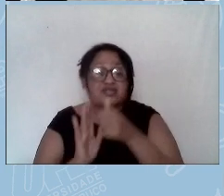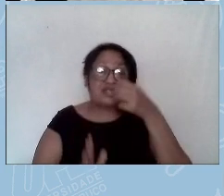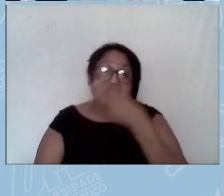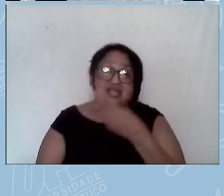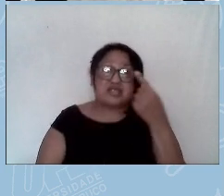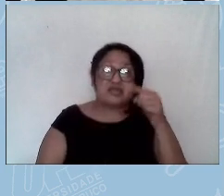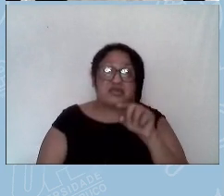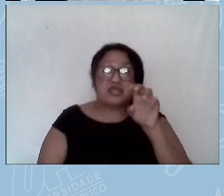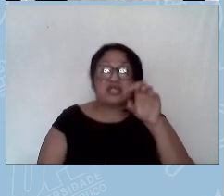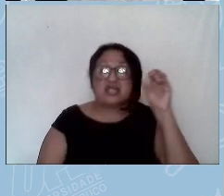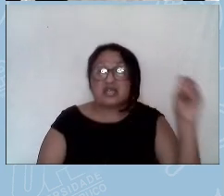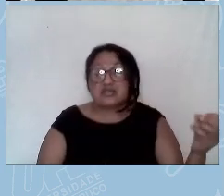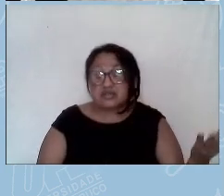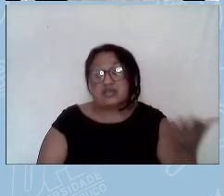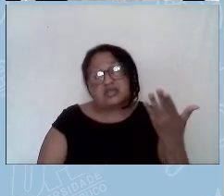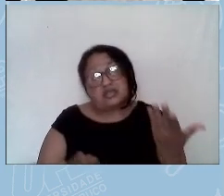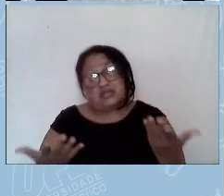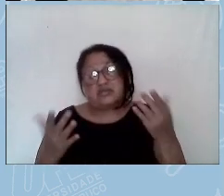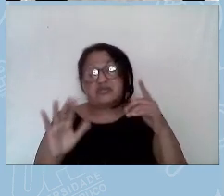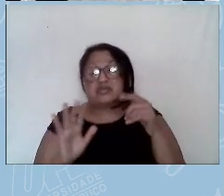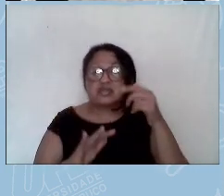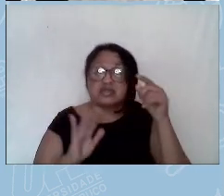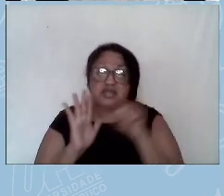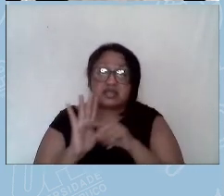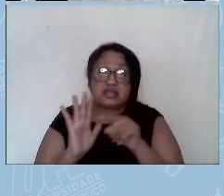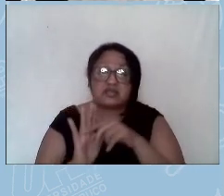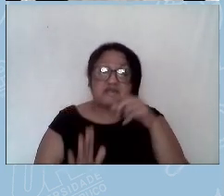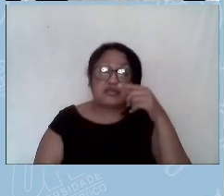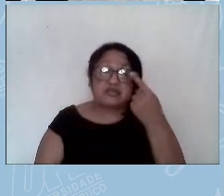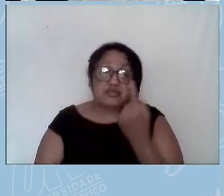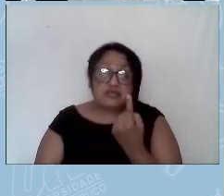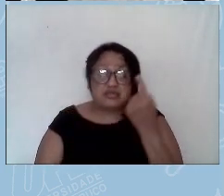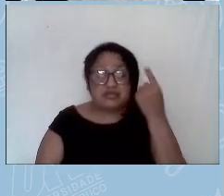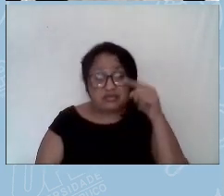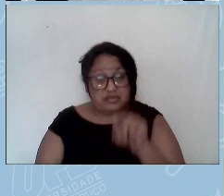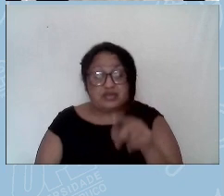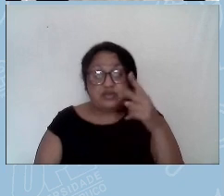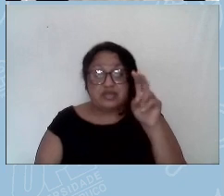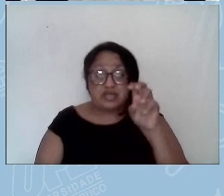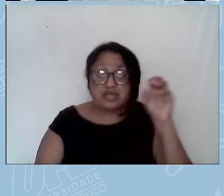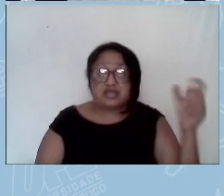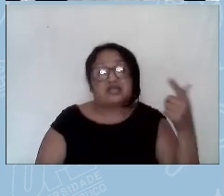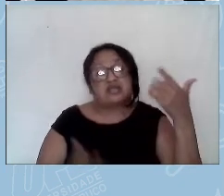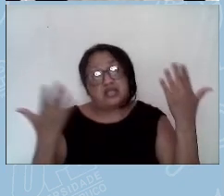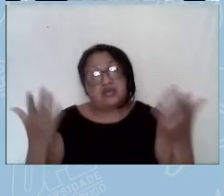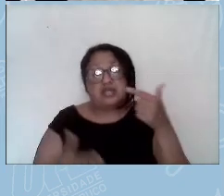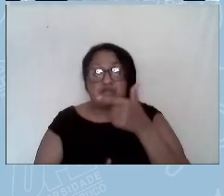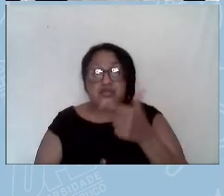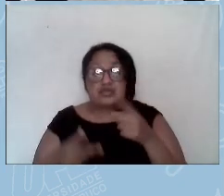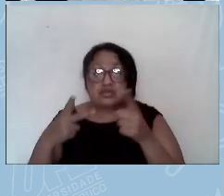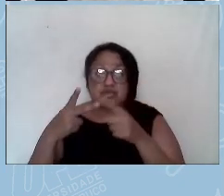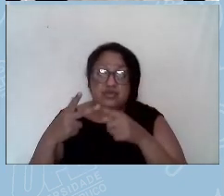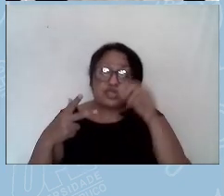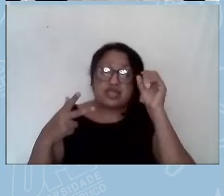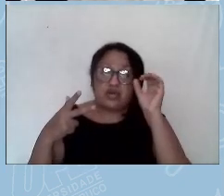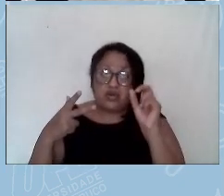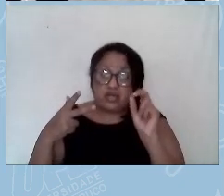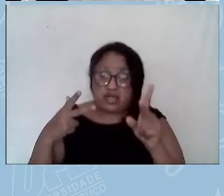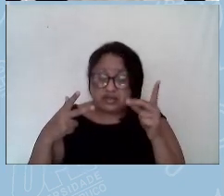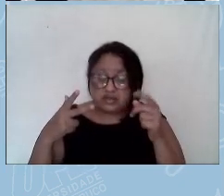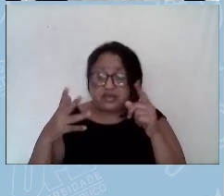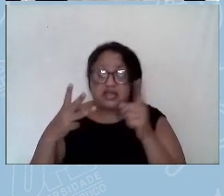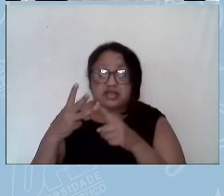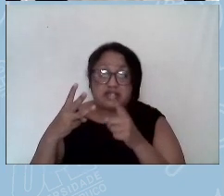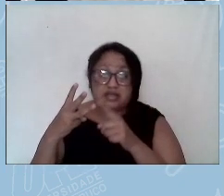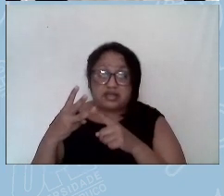falso negativo 1.500 então a afirmação 2 ela está correta a afirmação 3 há